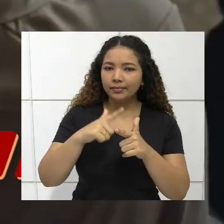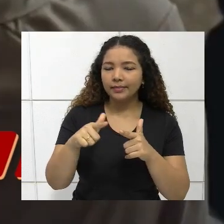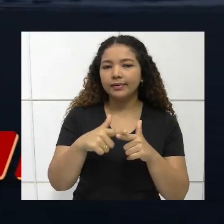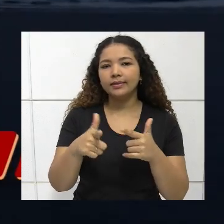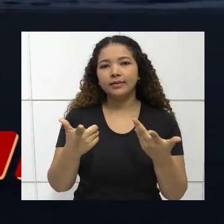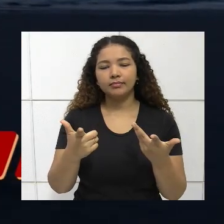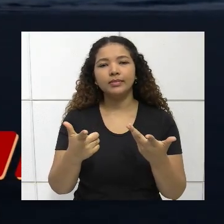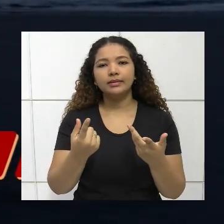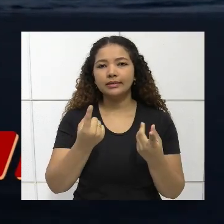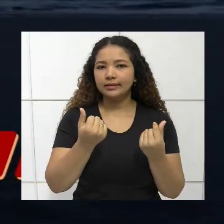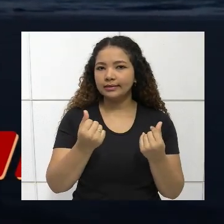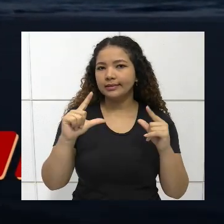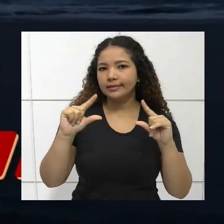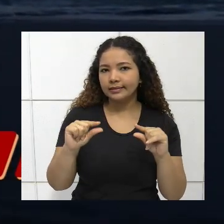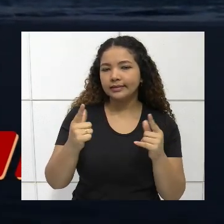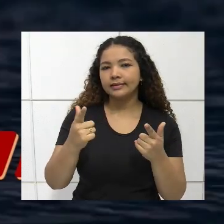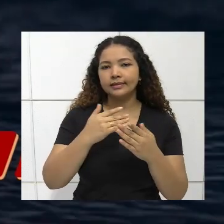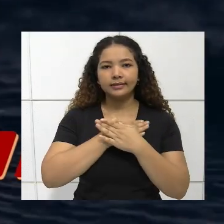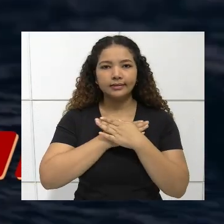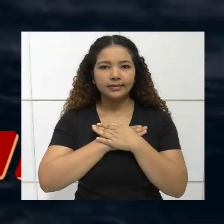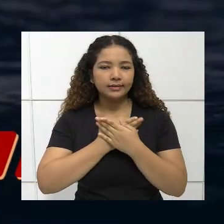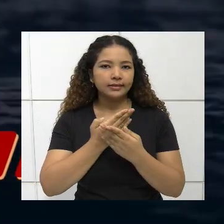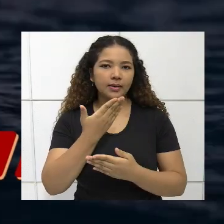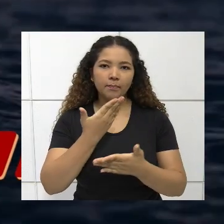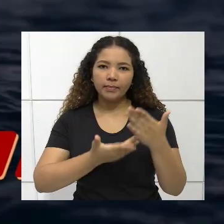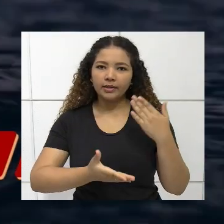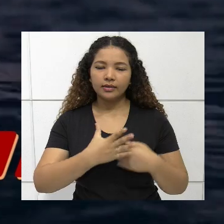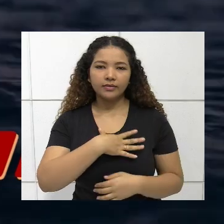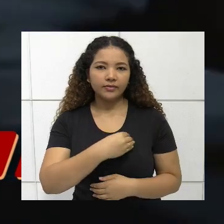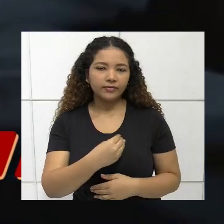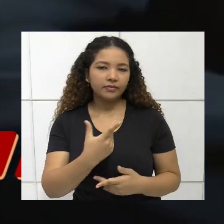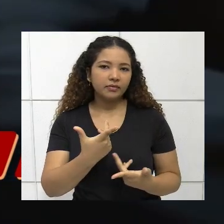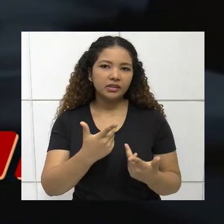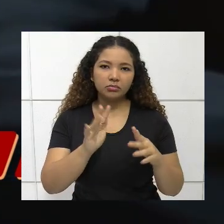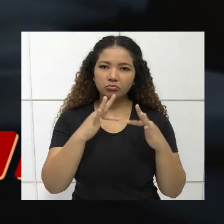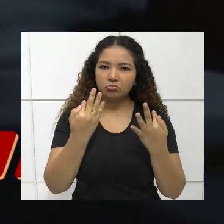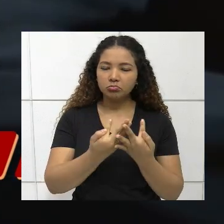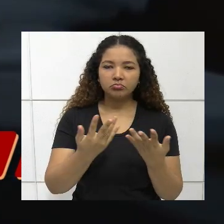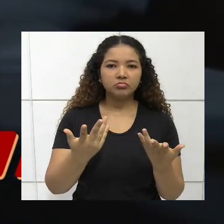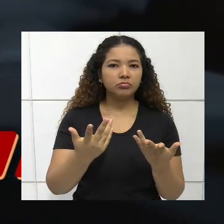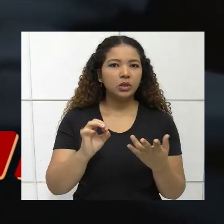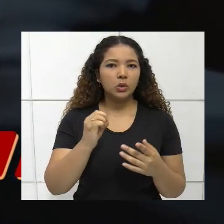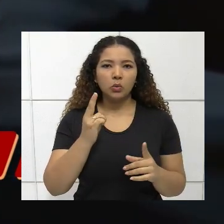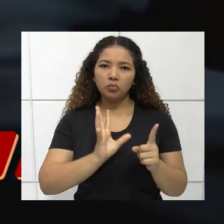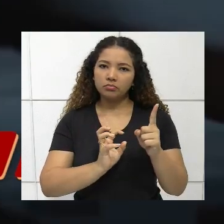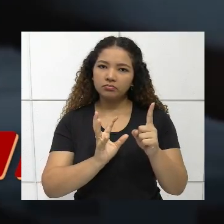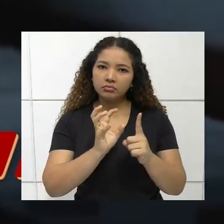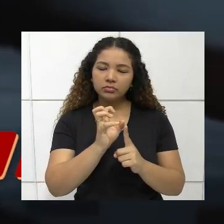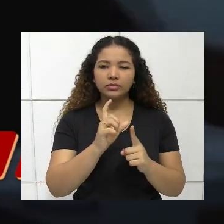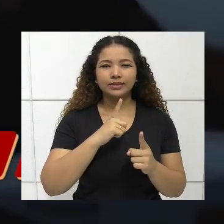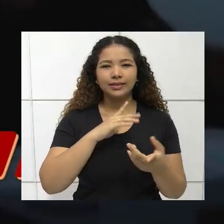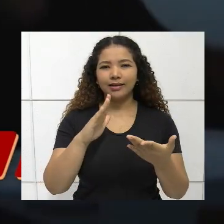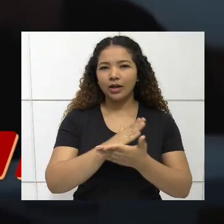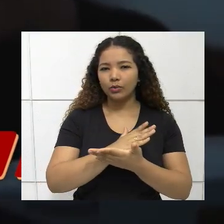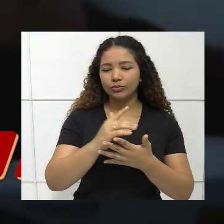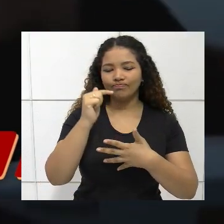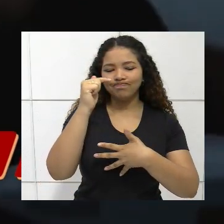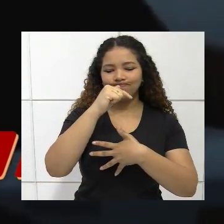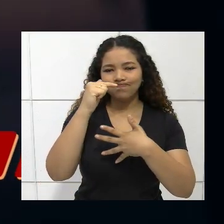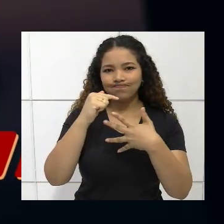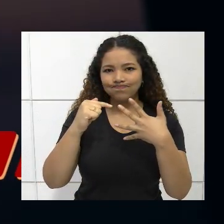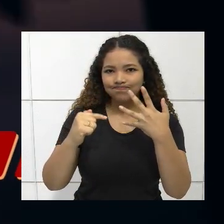querido, divórcio, passou por algum tipo de violência ou abuso. Esses são apenas alguns dos vários fatores